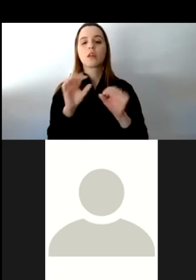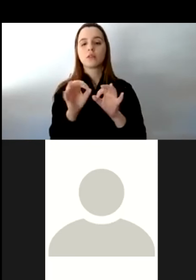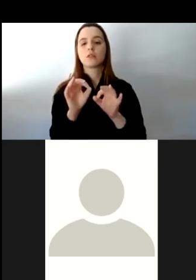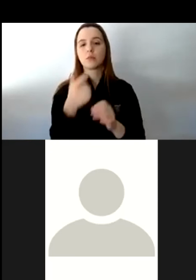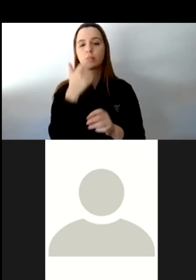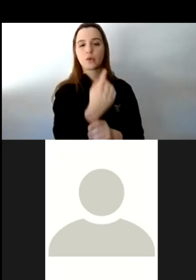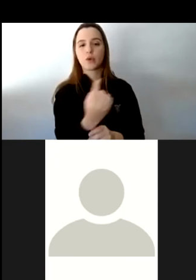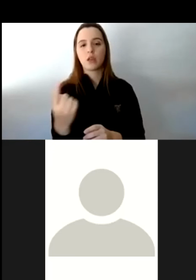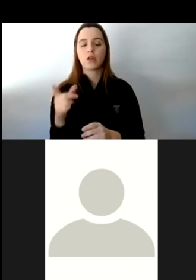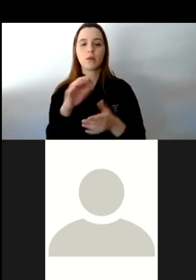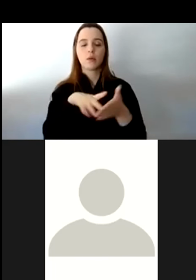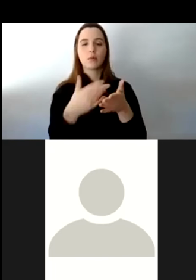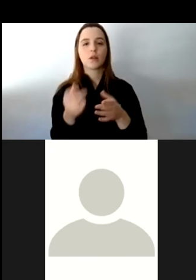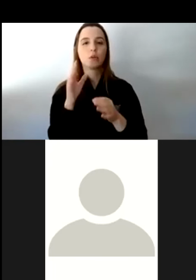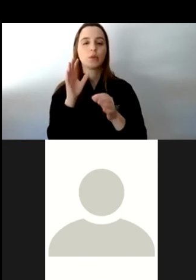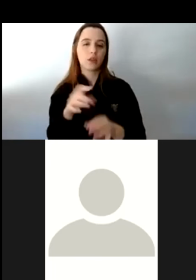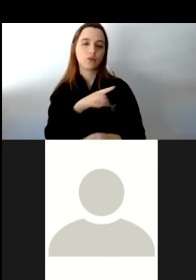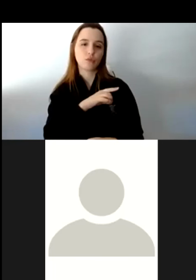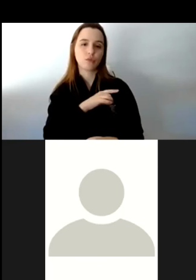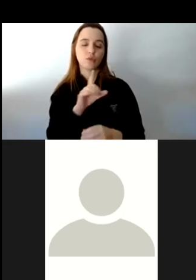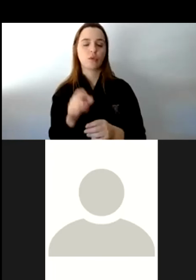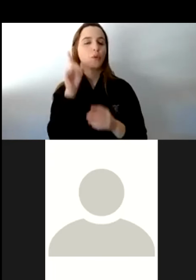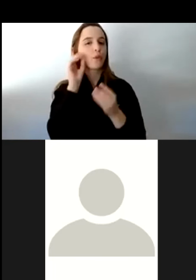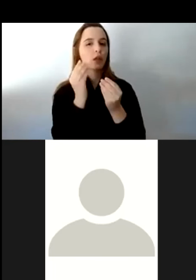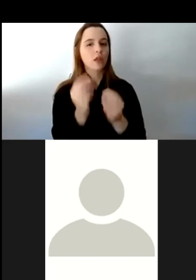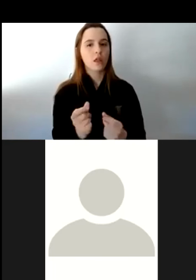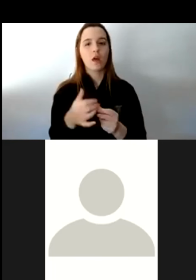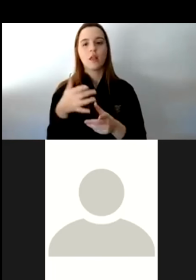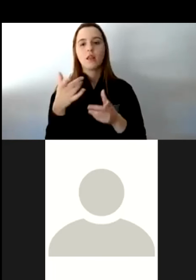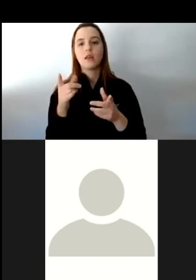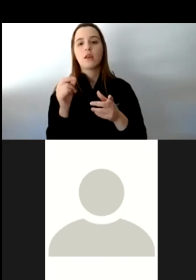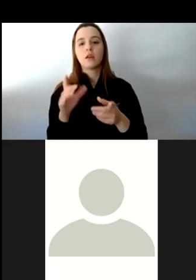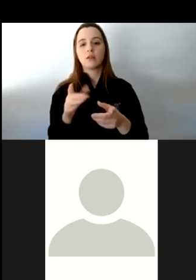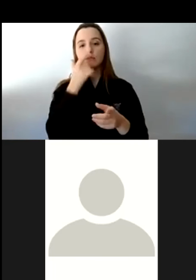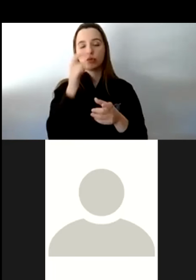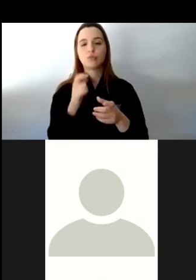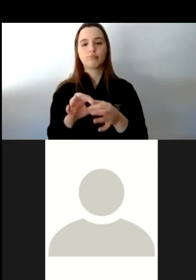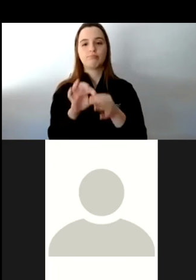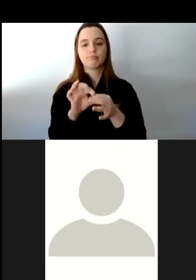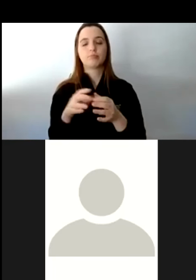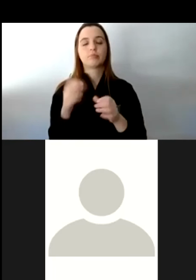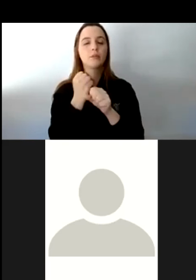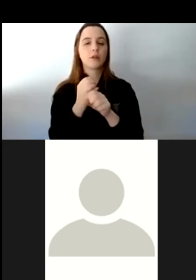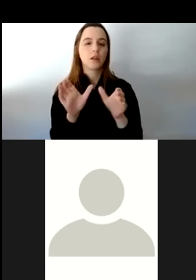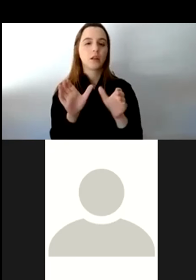plano individual de cuidados, qualidade, humanização, segurança e trabalho de equipa.